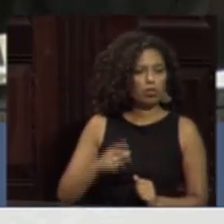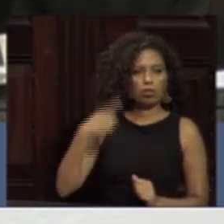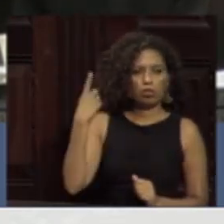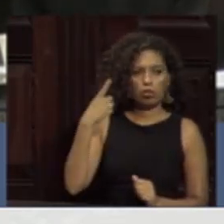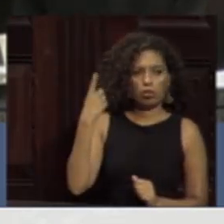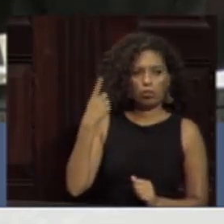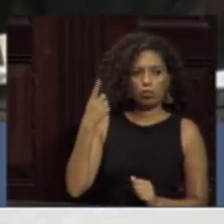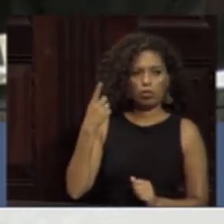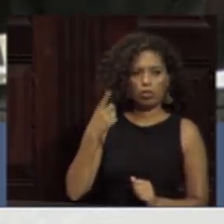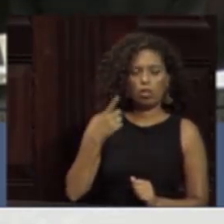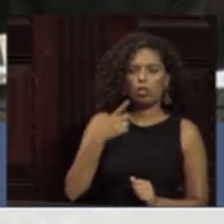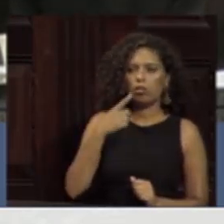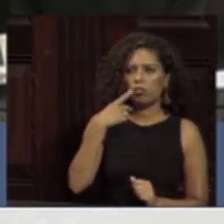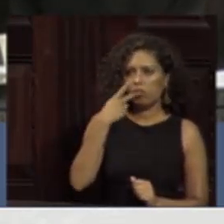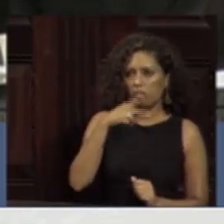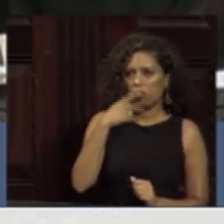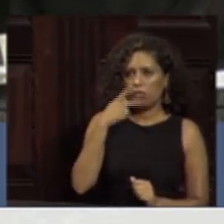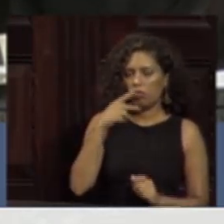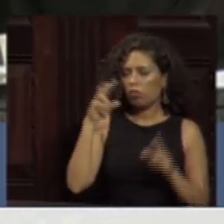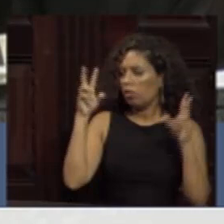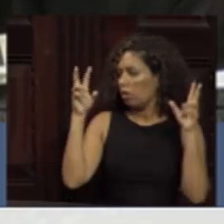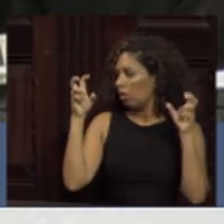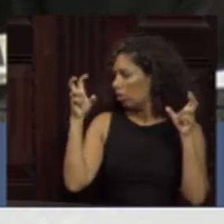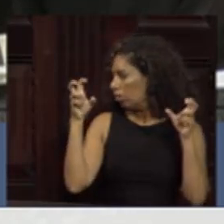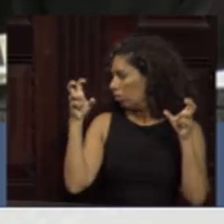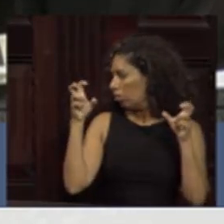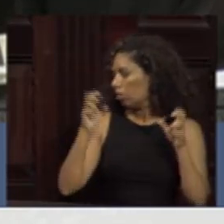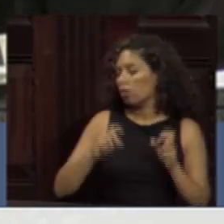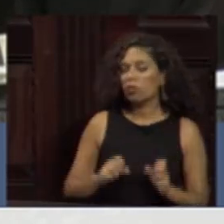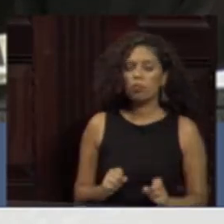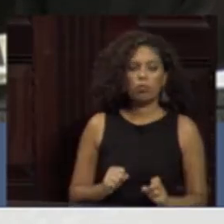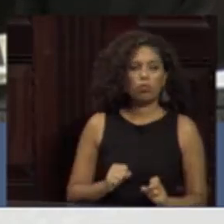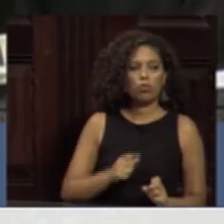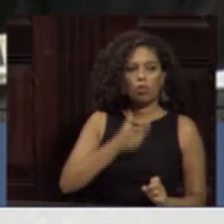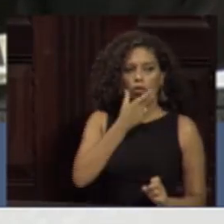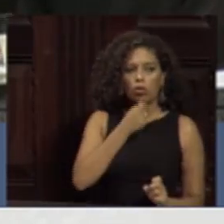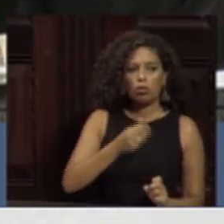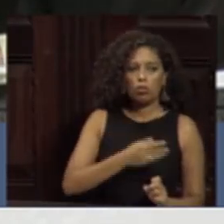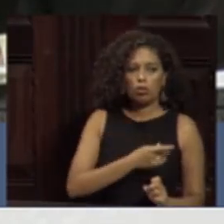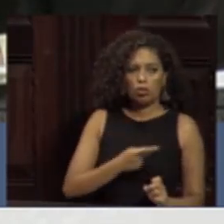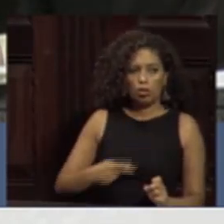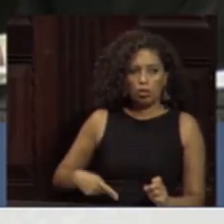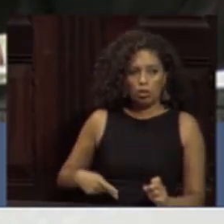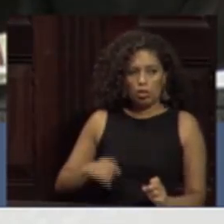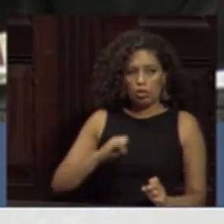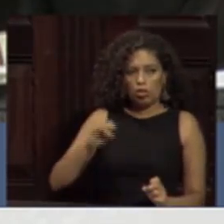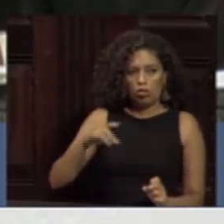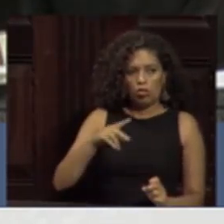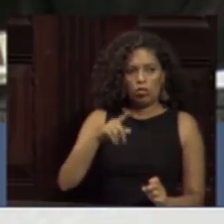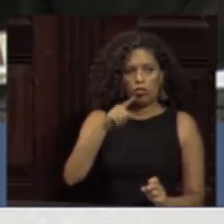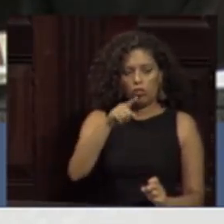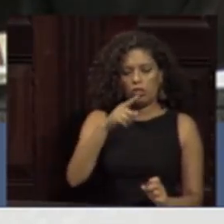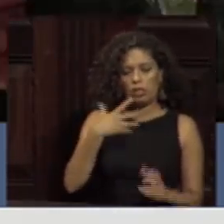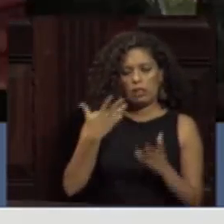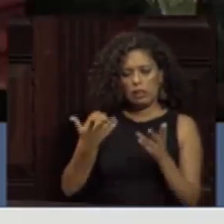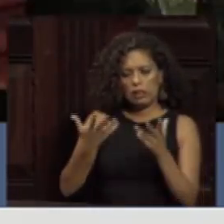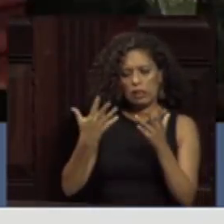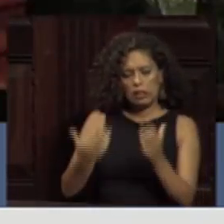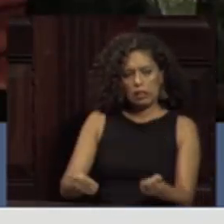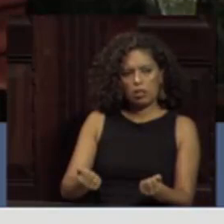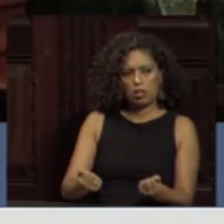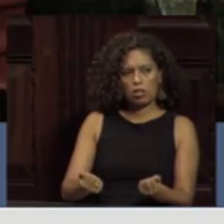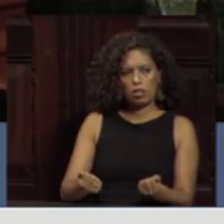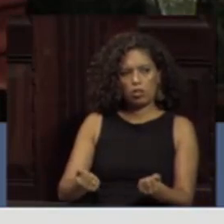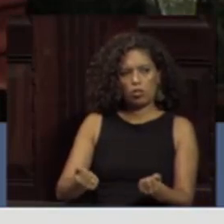Luiz Paulo vai falar sobre o tema da questão de ordem levantada pelo deputado Zaqueu. Senhor presidente, se Vossa Excelência desejar,